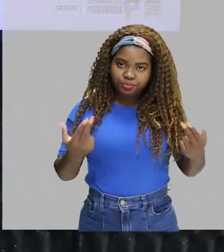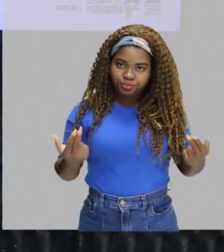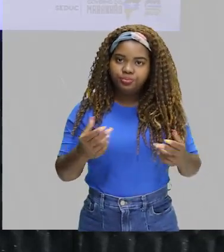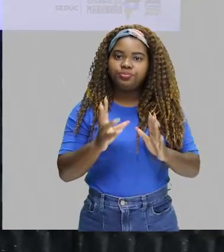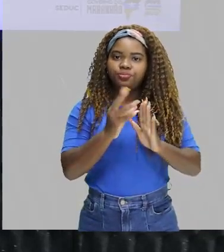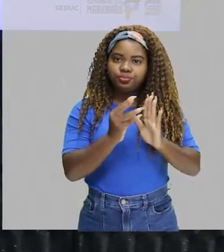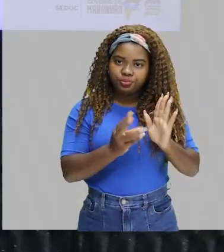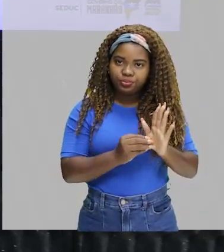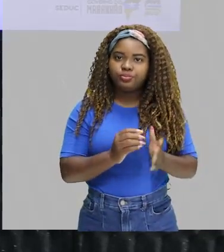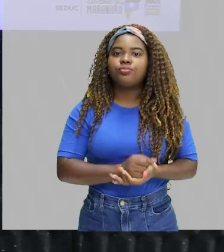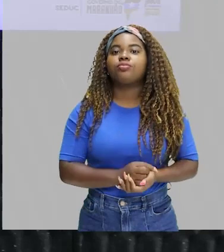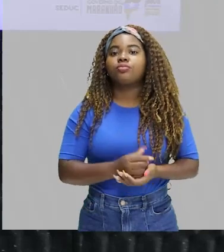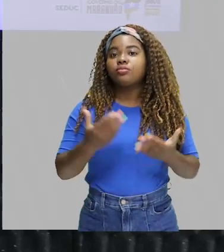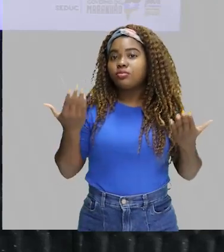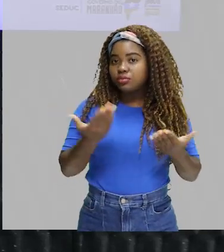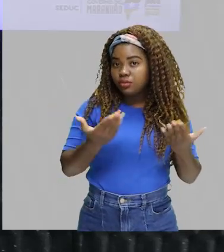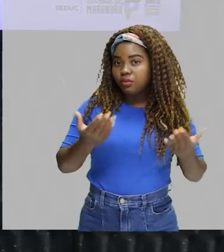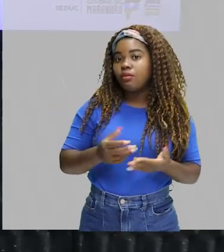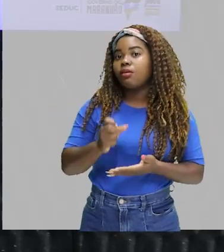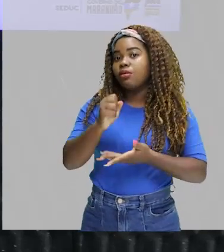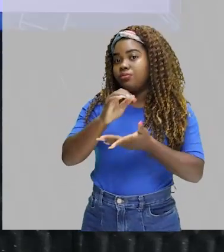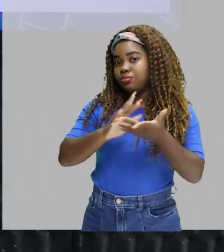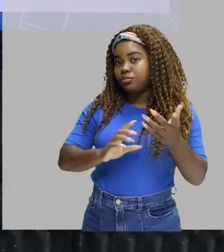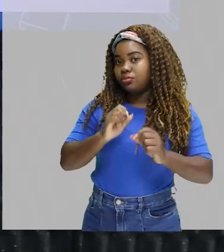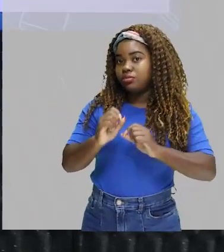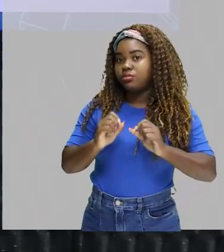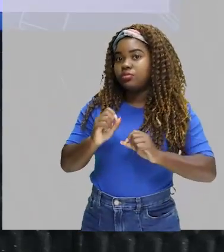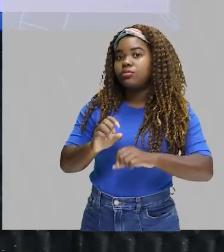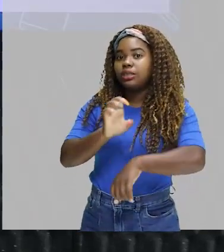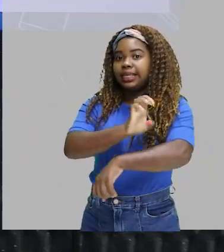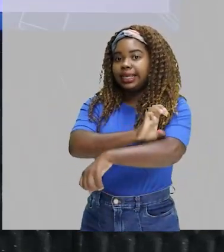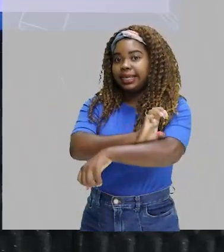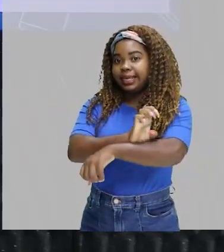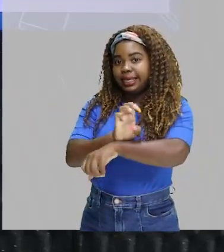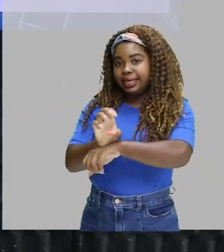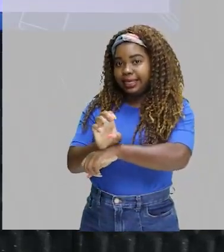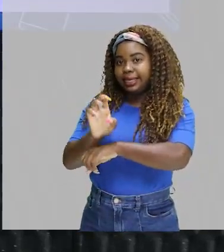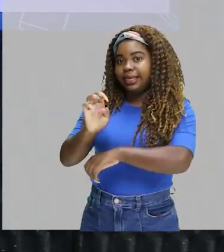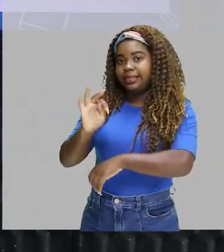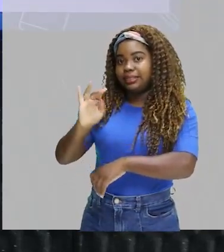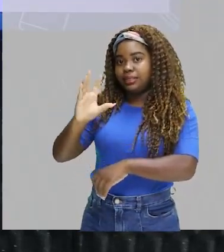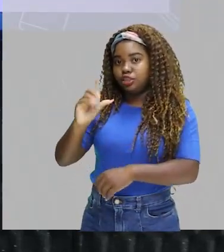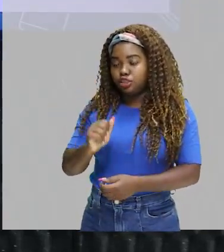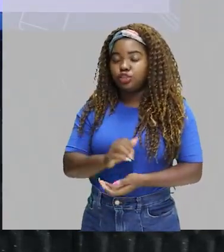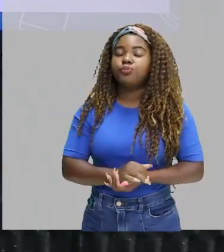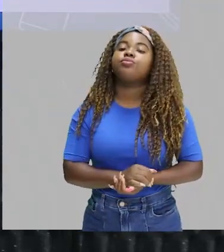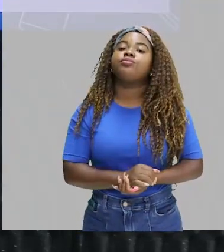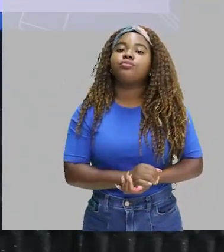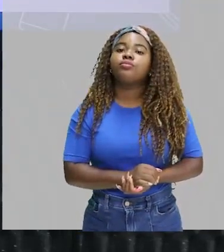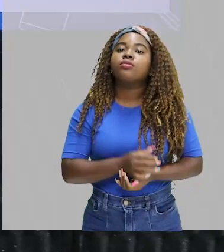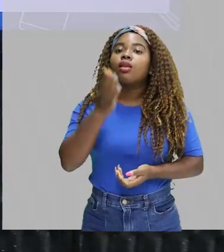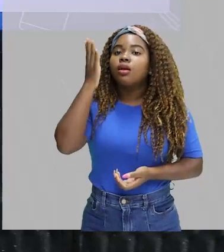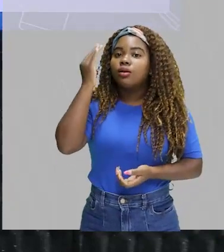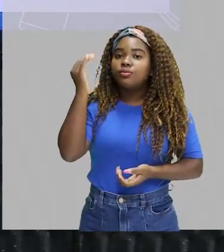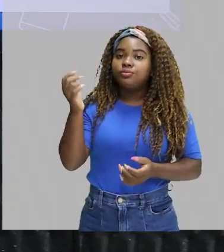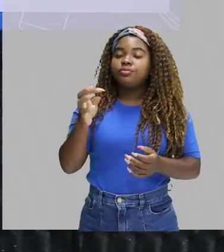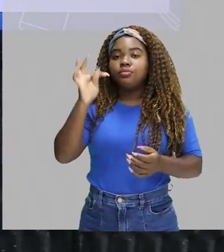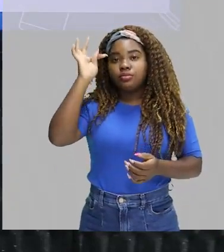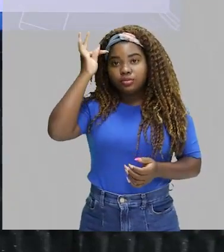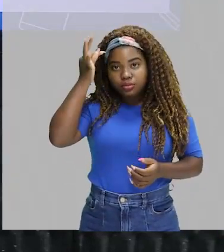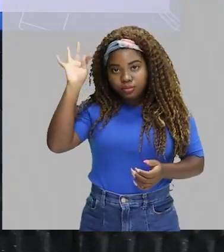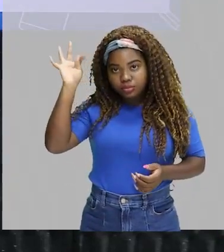alguns exercícios sobre ética. Olha só, nós temos aqui alguns exercícios sobre éticas e as famosas teorias